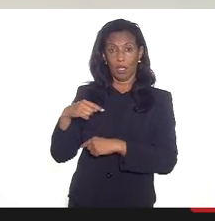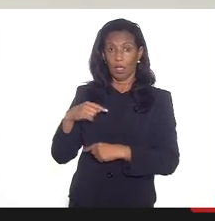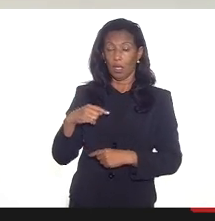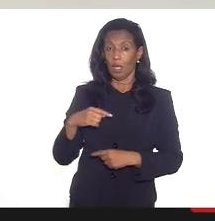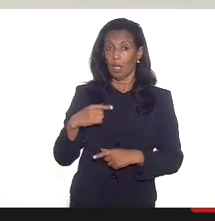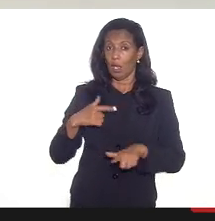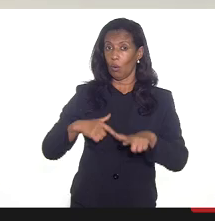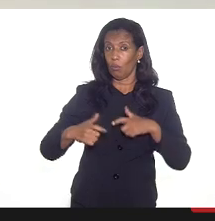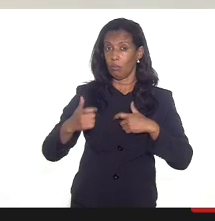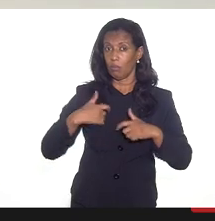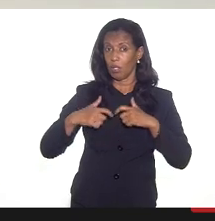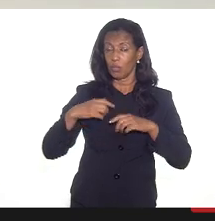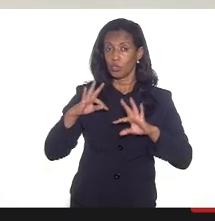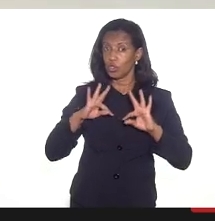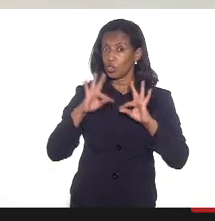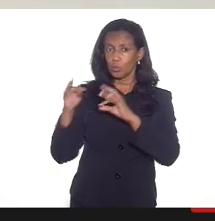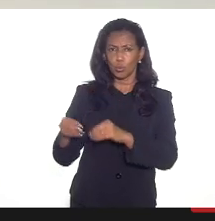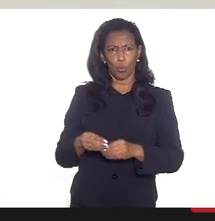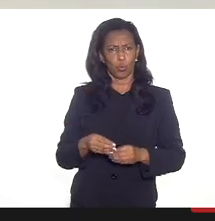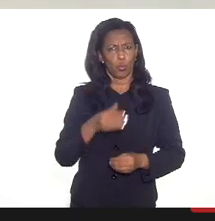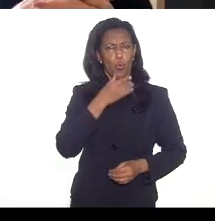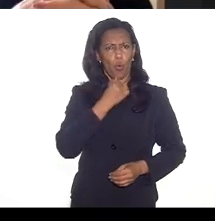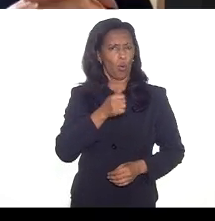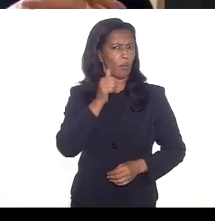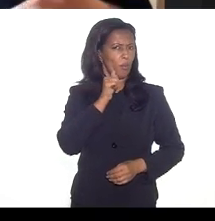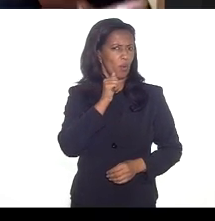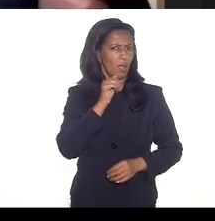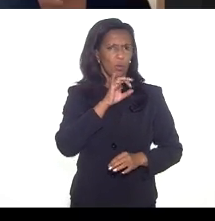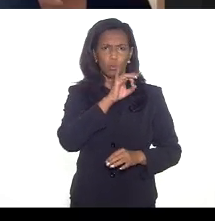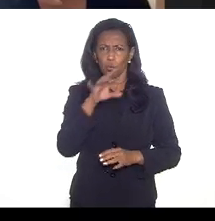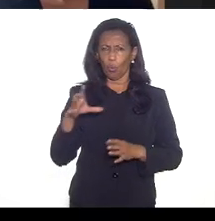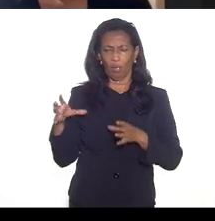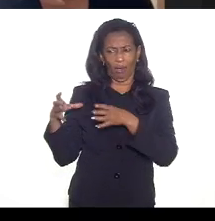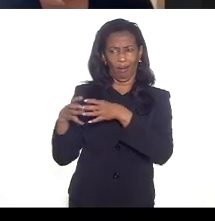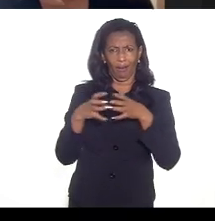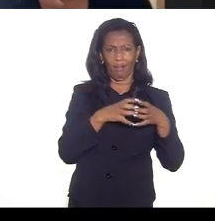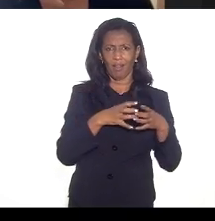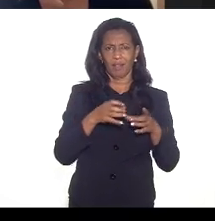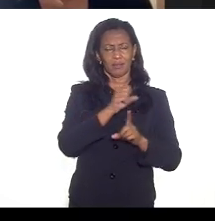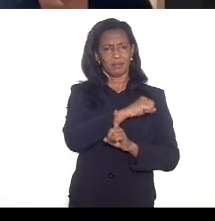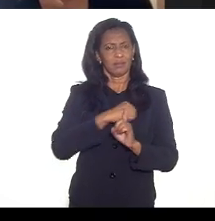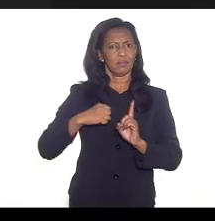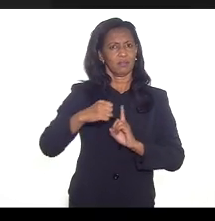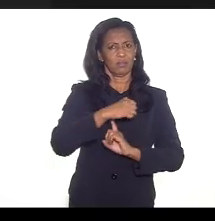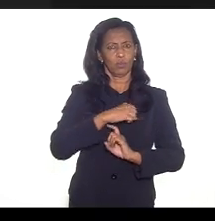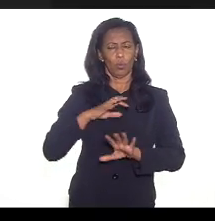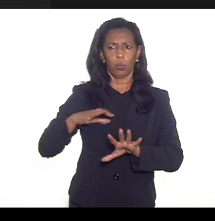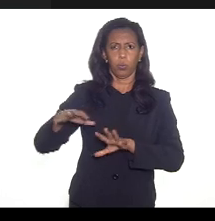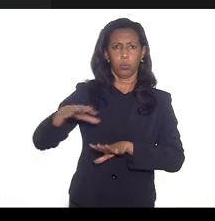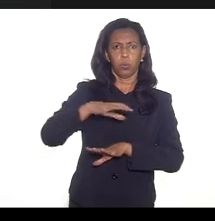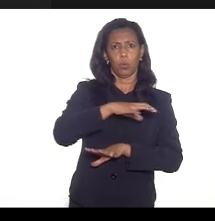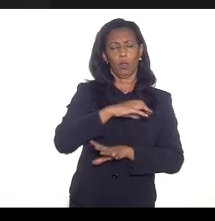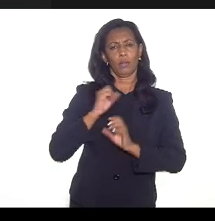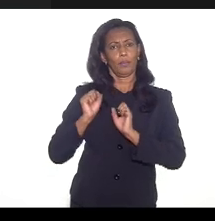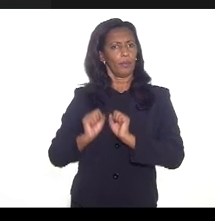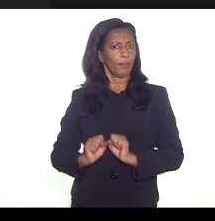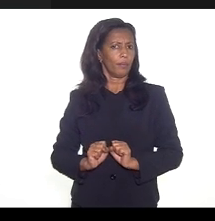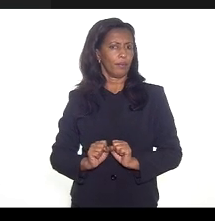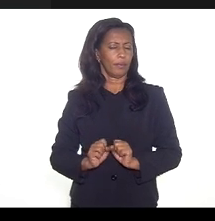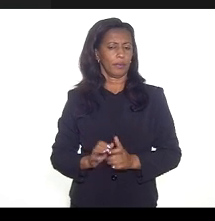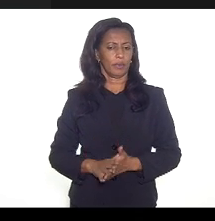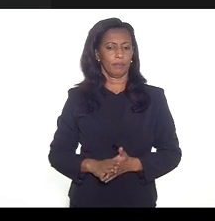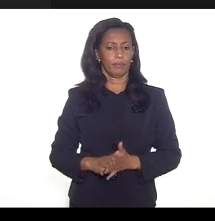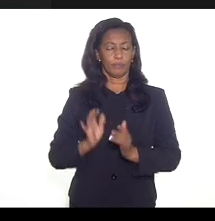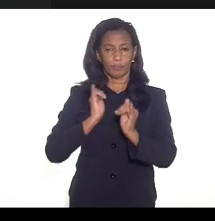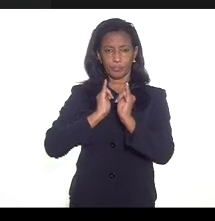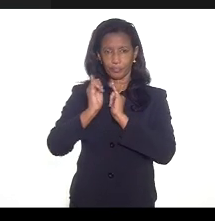todas e todos, de homens, de mulheres e de todas as classes da sociedade, de todos os espaços de poder. Os